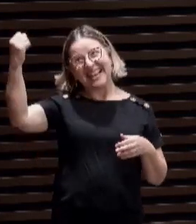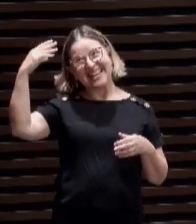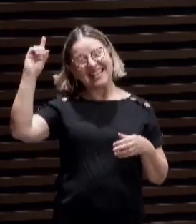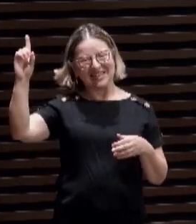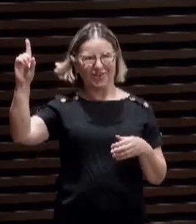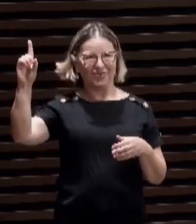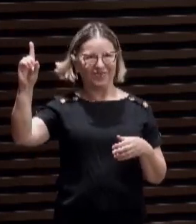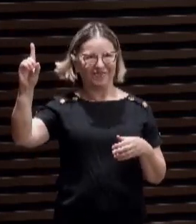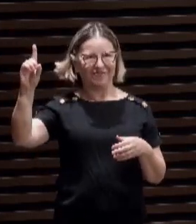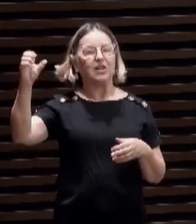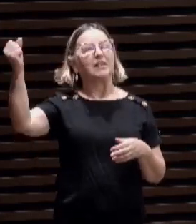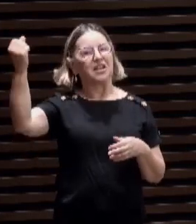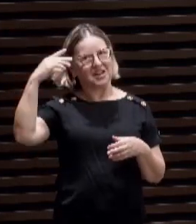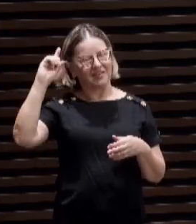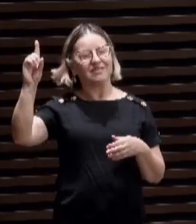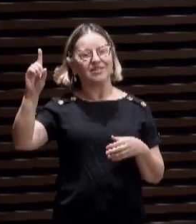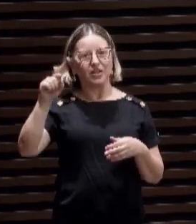Está certo disso?